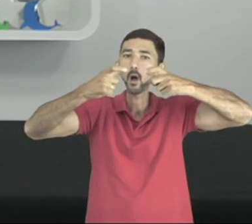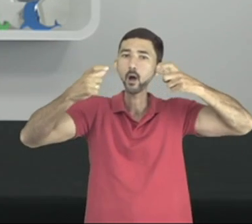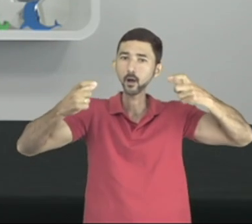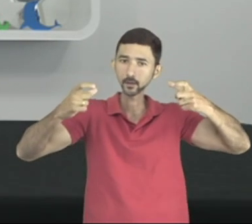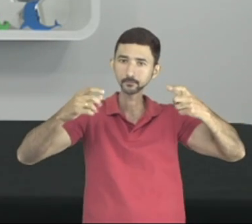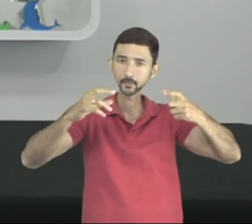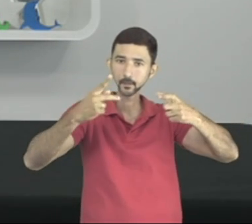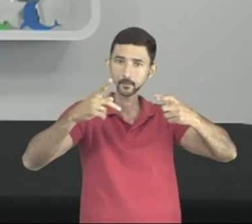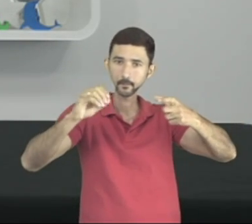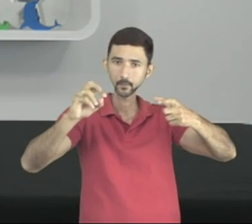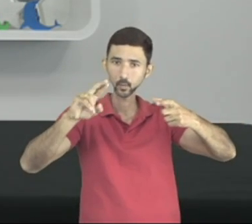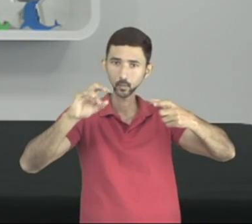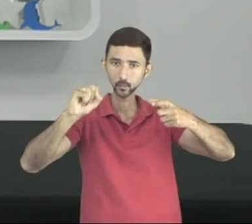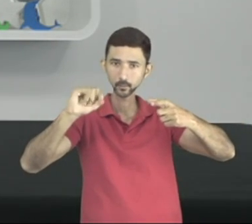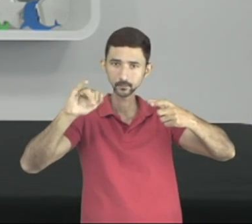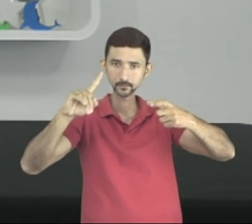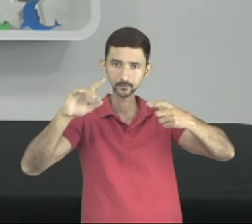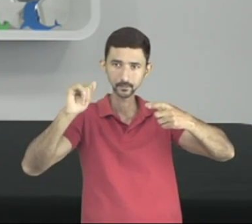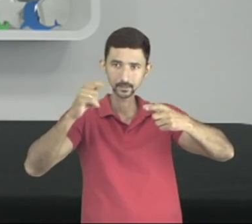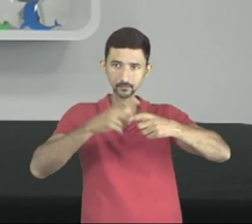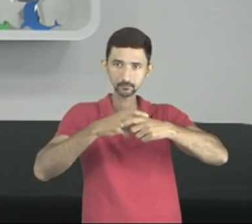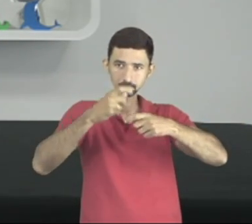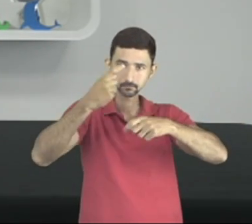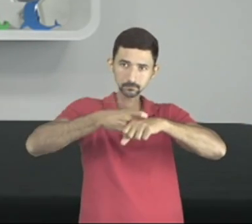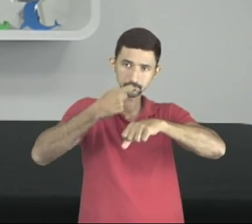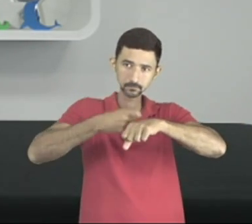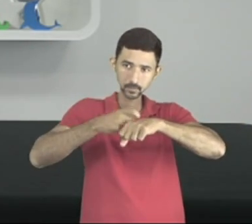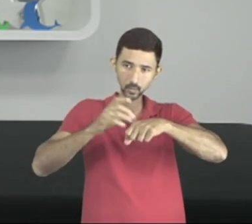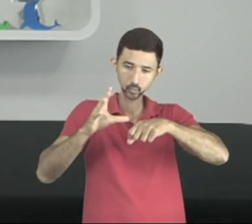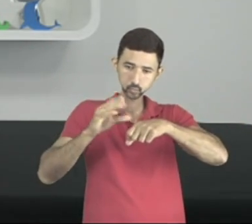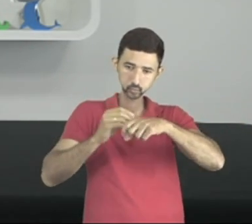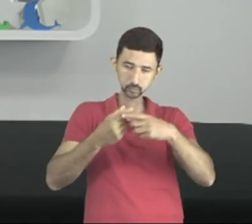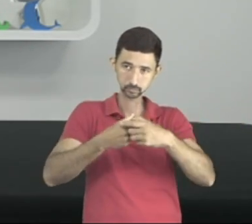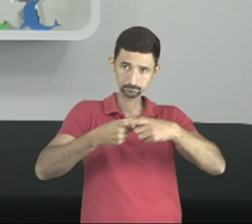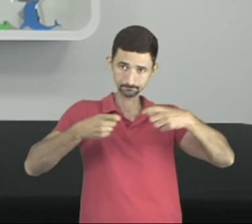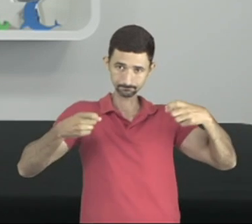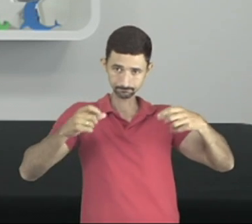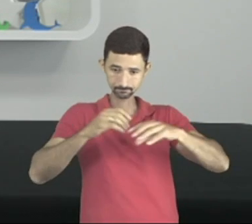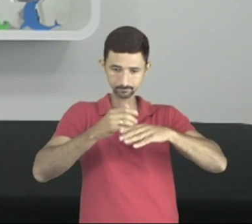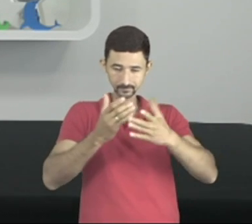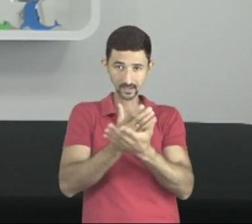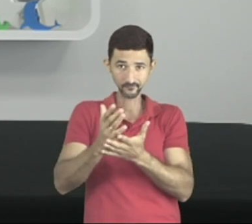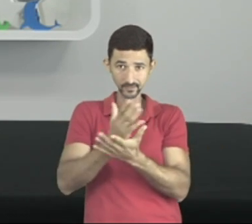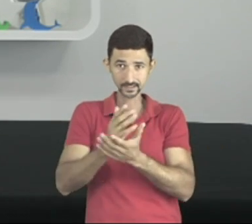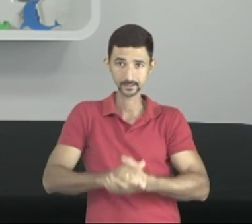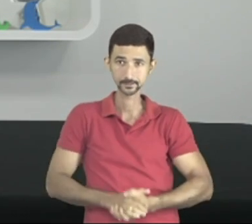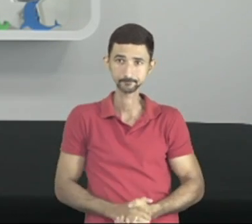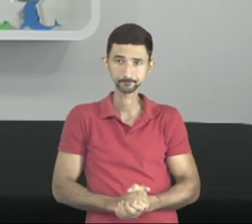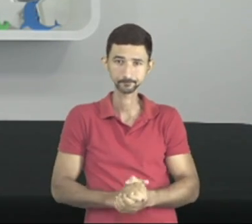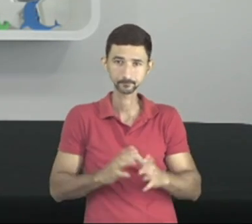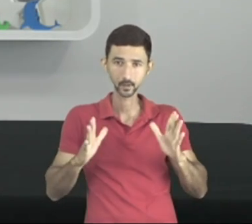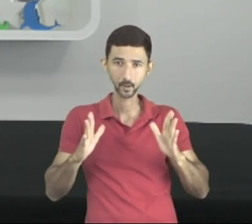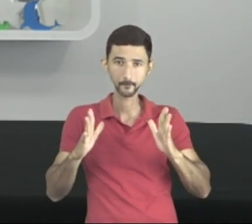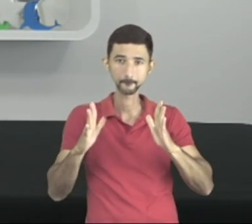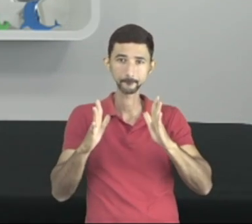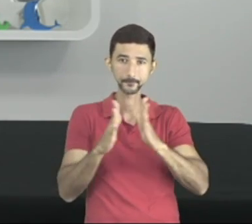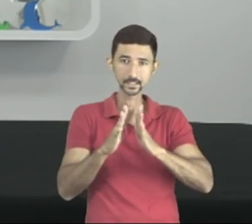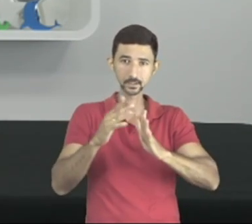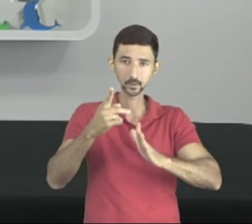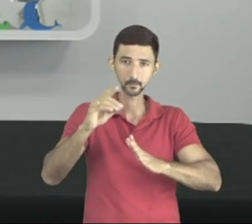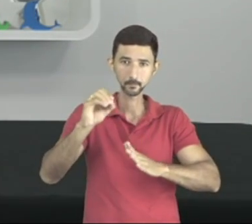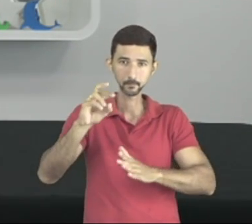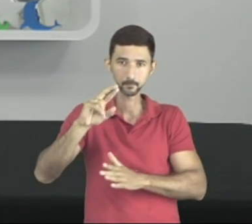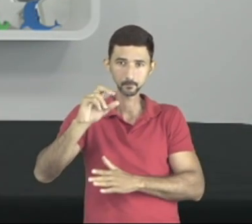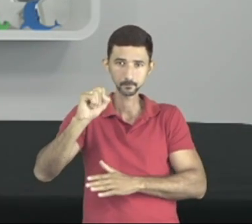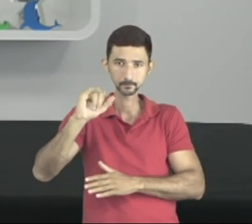porosidade, menor a densidade. As partículas estão mais afastadas. Quanto menor a porosidade,